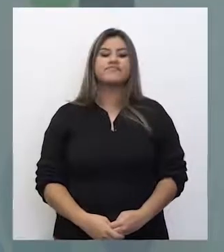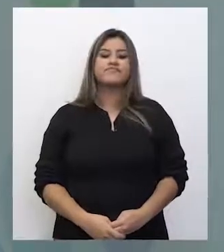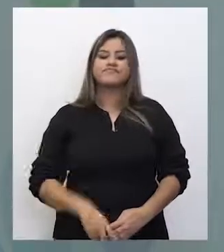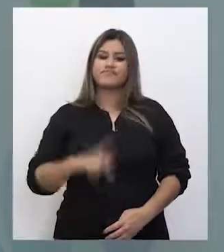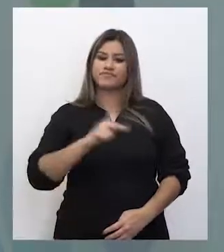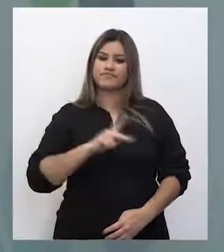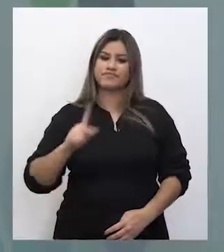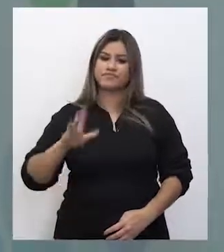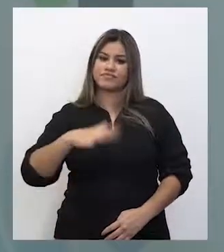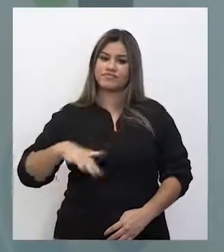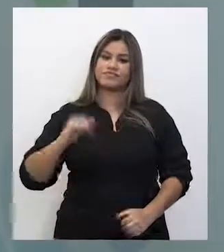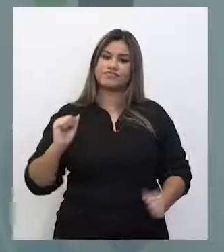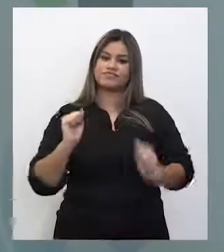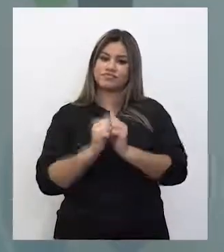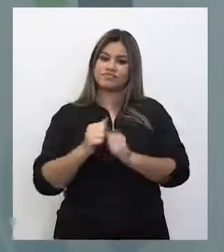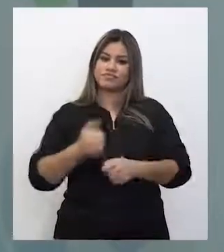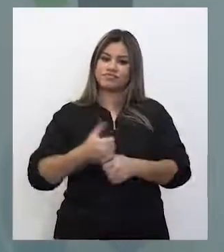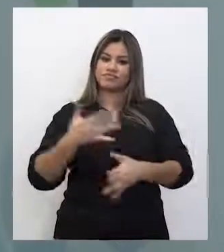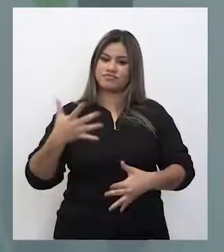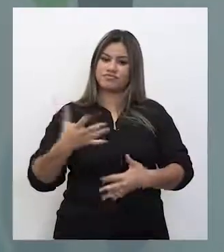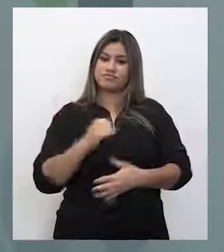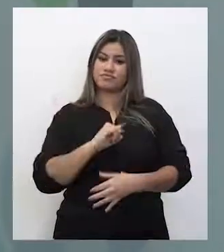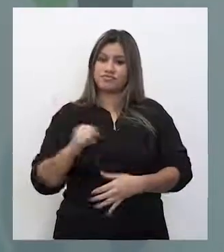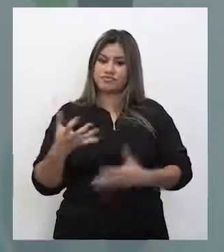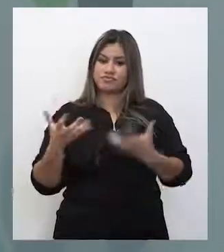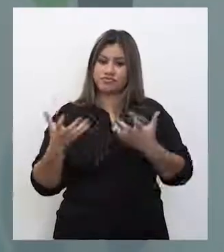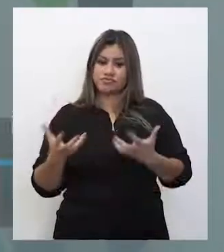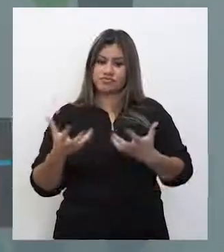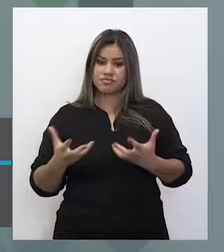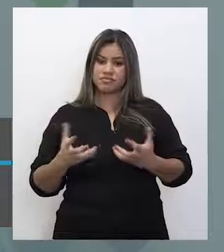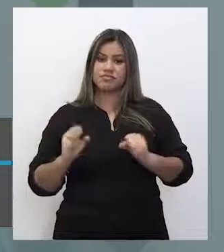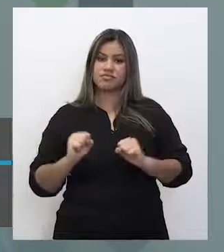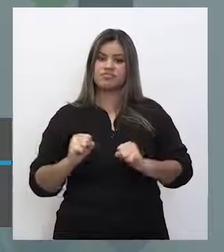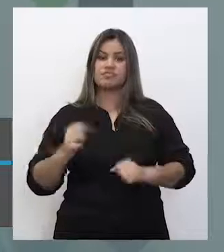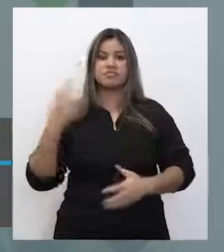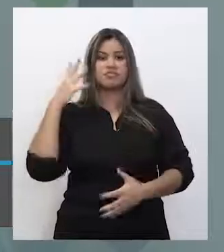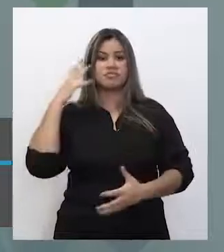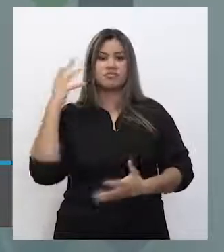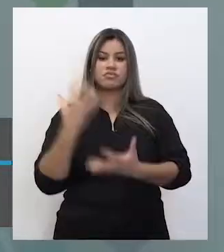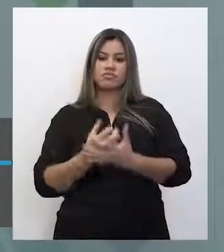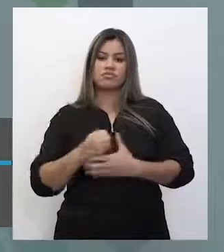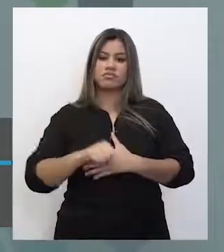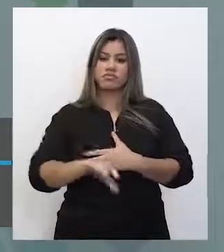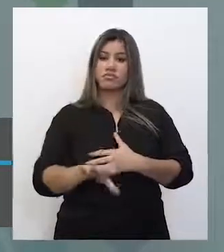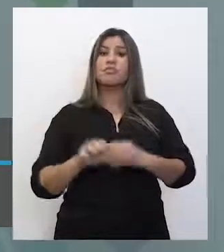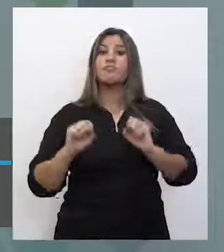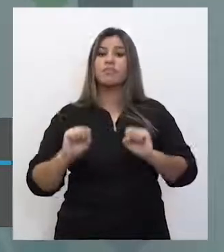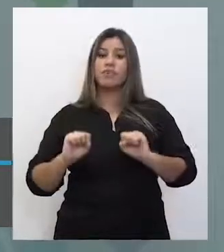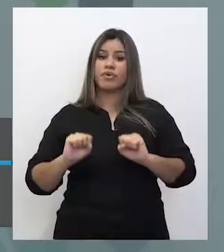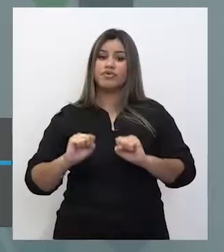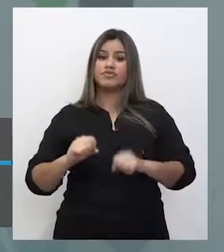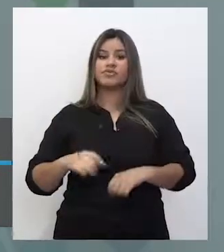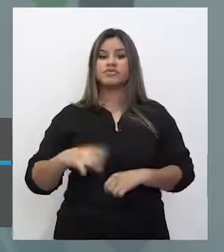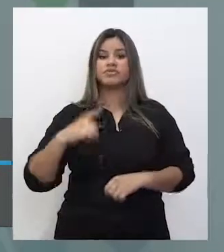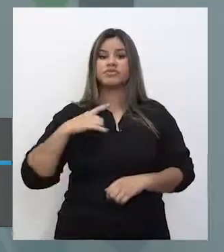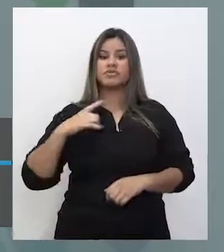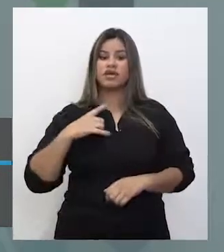Professores que estão com a gente aí no chat, se vocês quiserem esse podcast depois para trabalhar com os alunos, eu tenho um perfil lá no